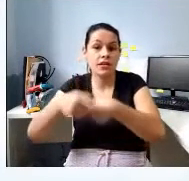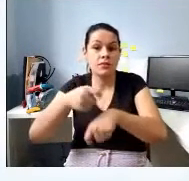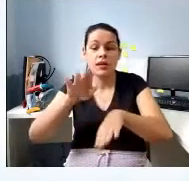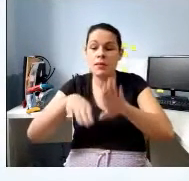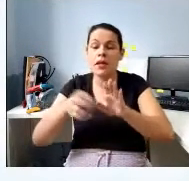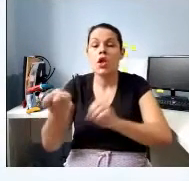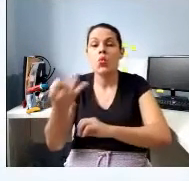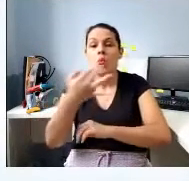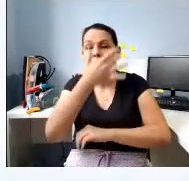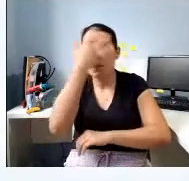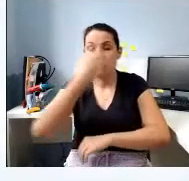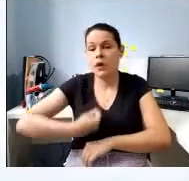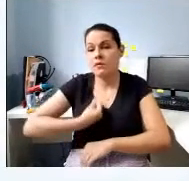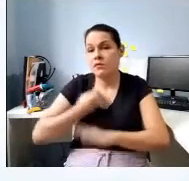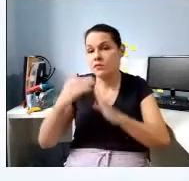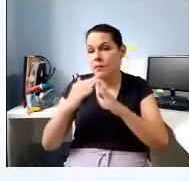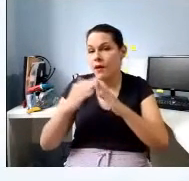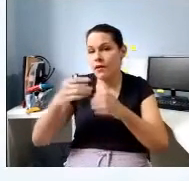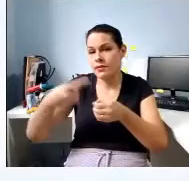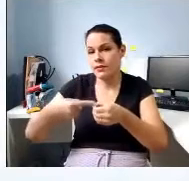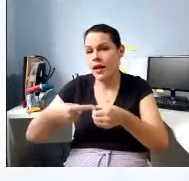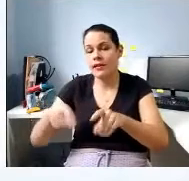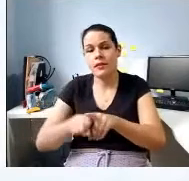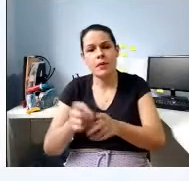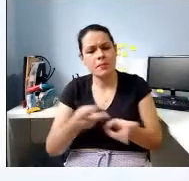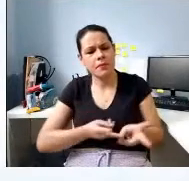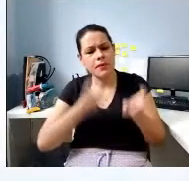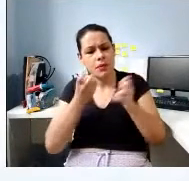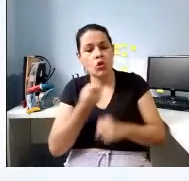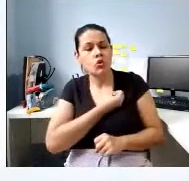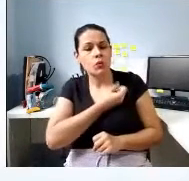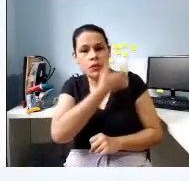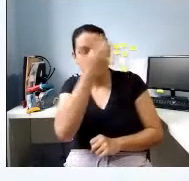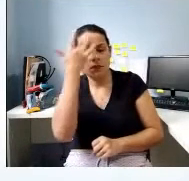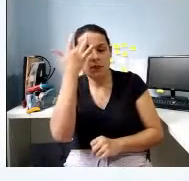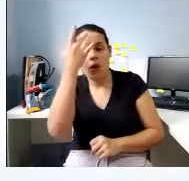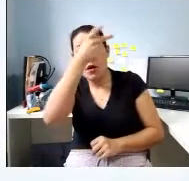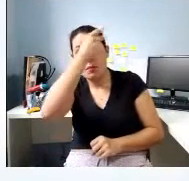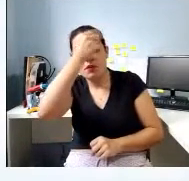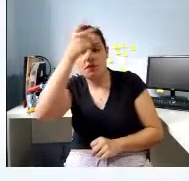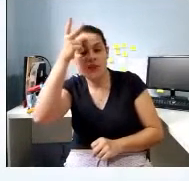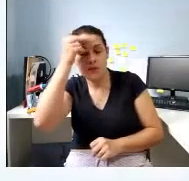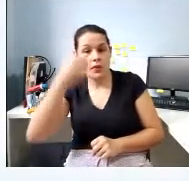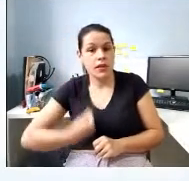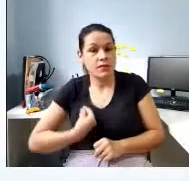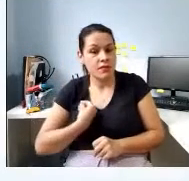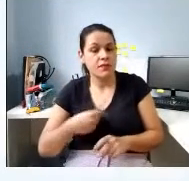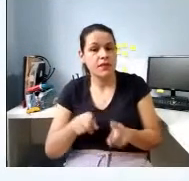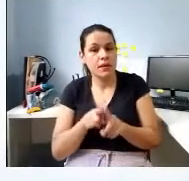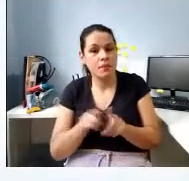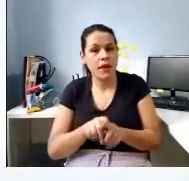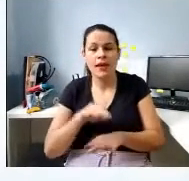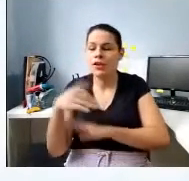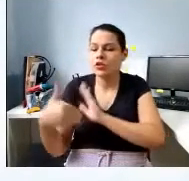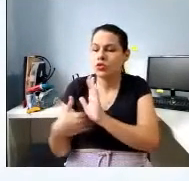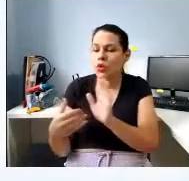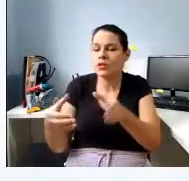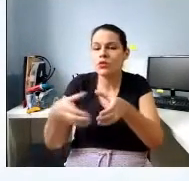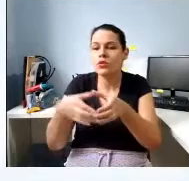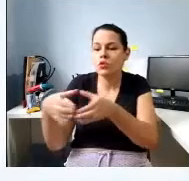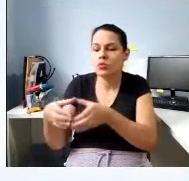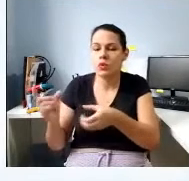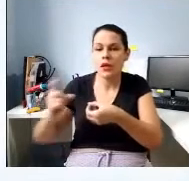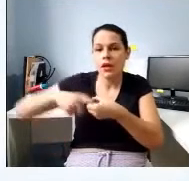população, seria pelo número de prefeituras em geral, né? Pelas coligações que estão patrocinando as articulações